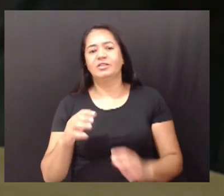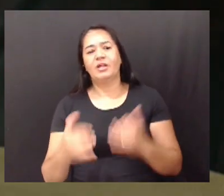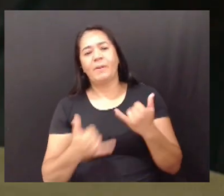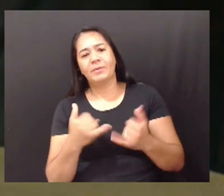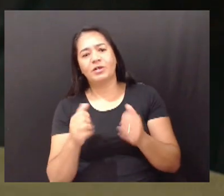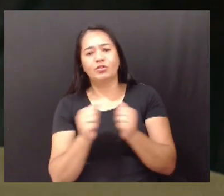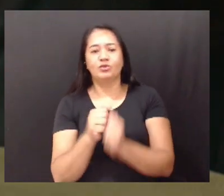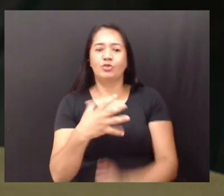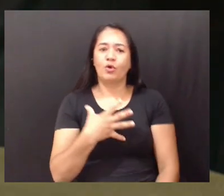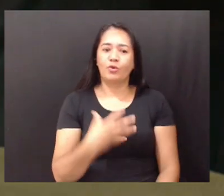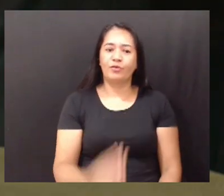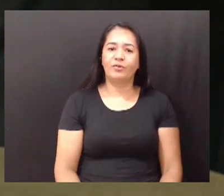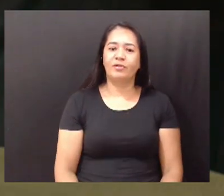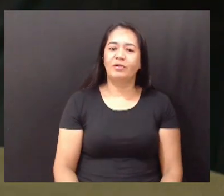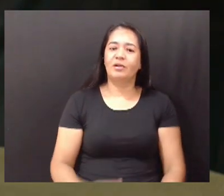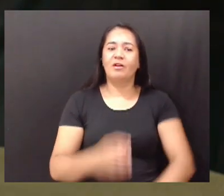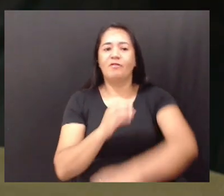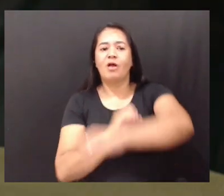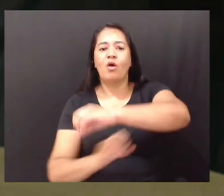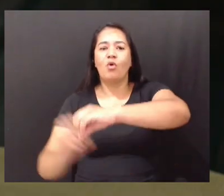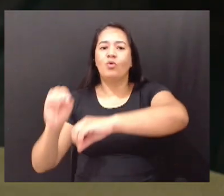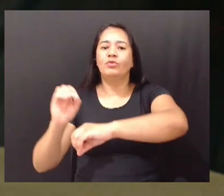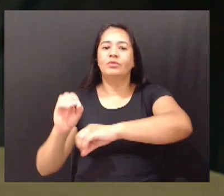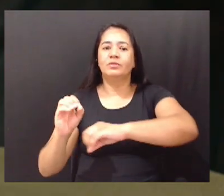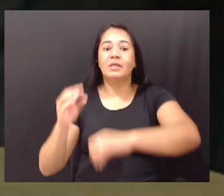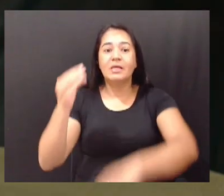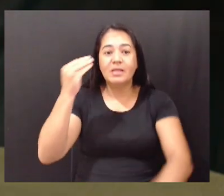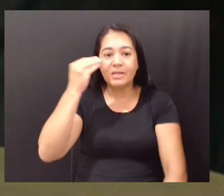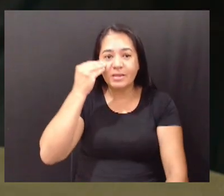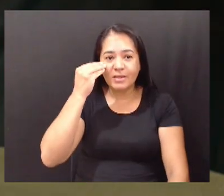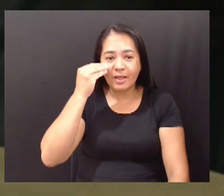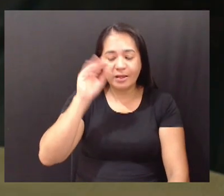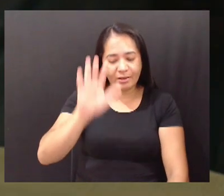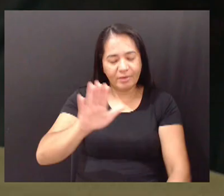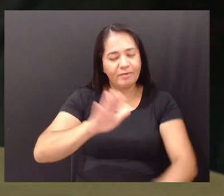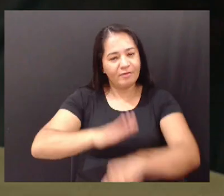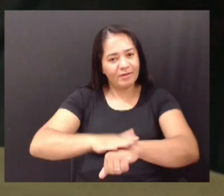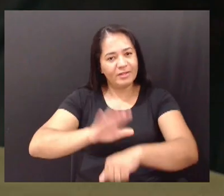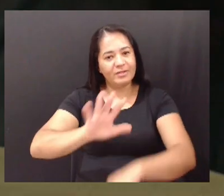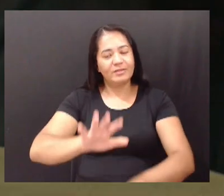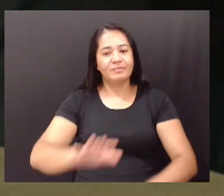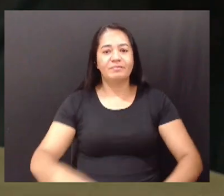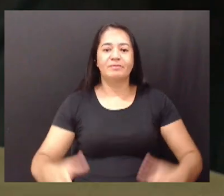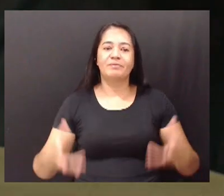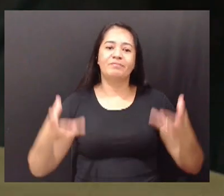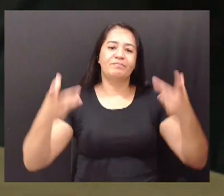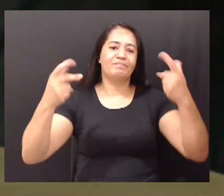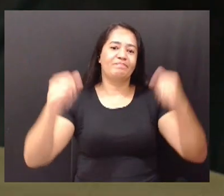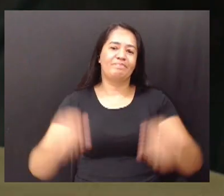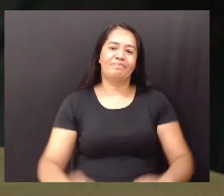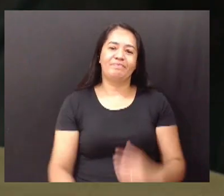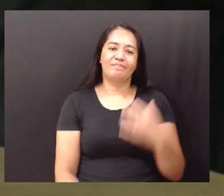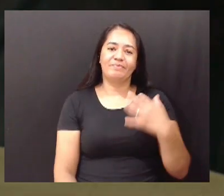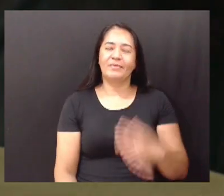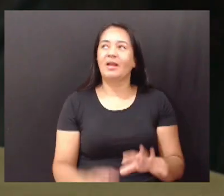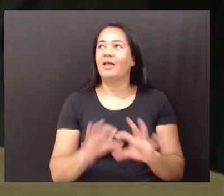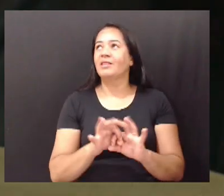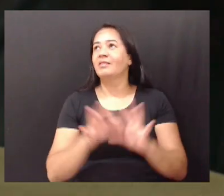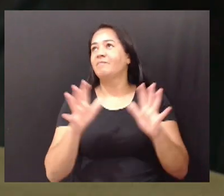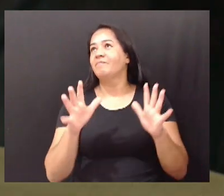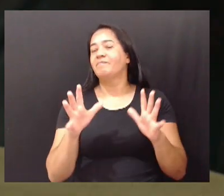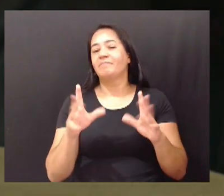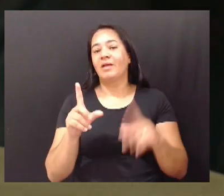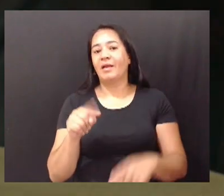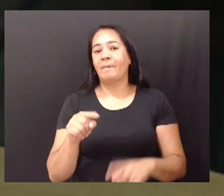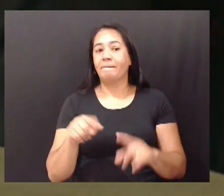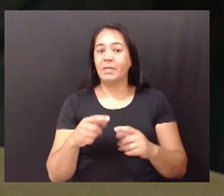ver o sol. Tenta fazer isso. Gente, isso é muito bom, é libertador, mas desliga